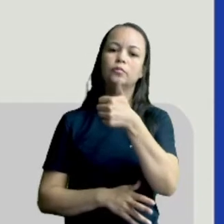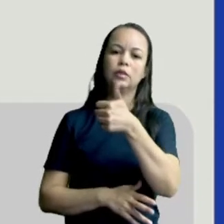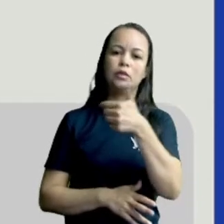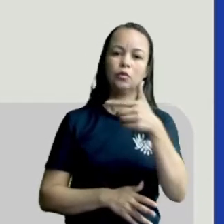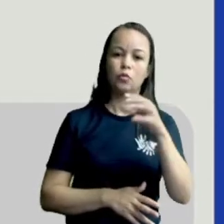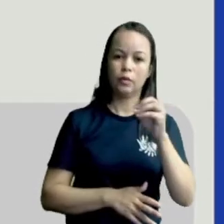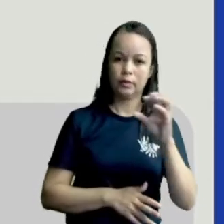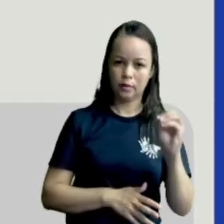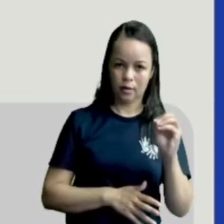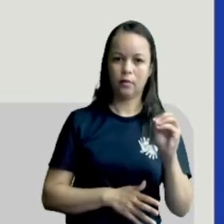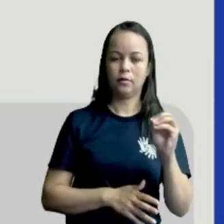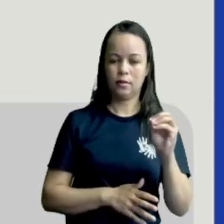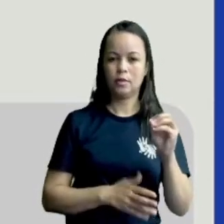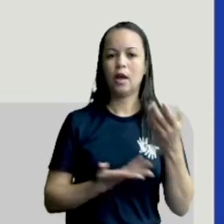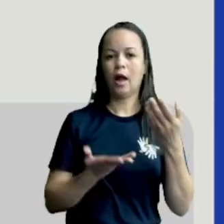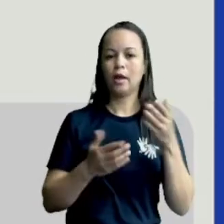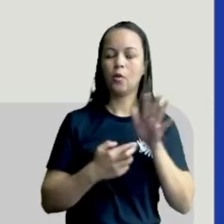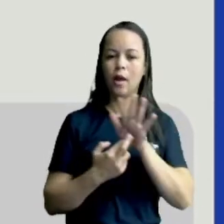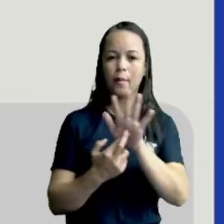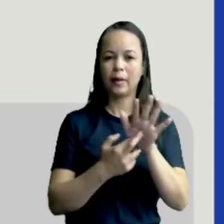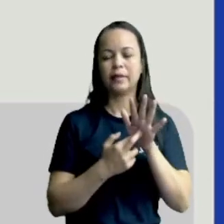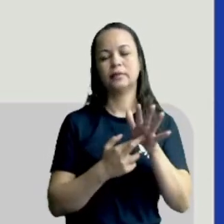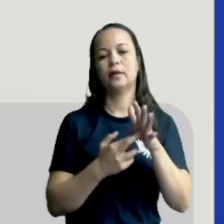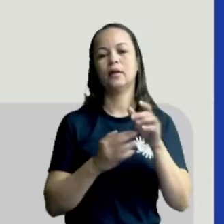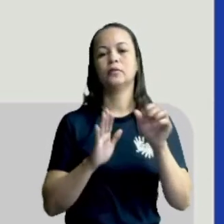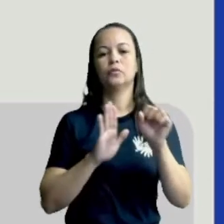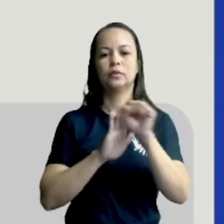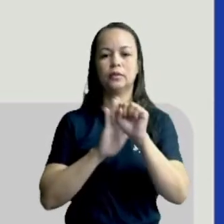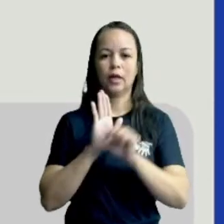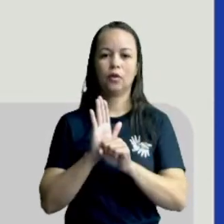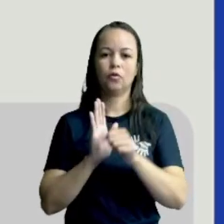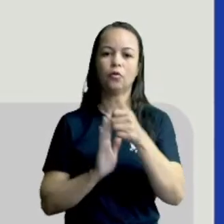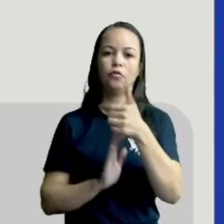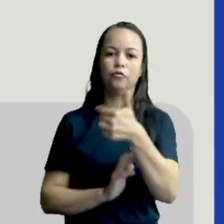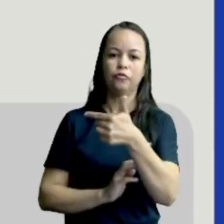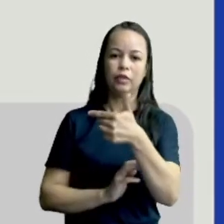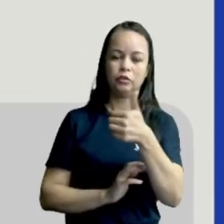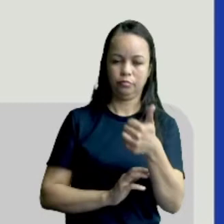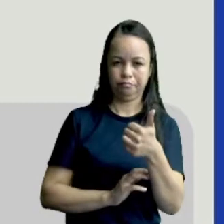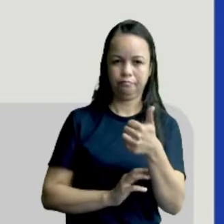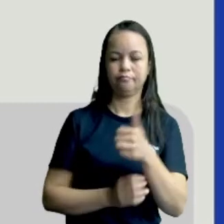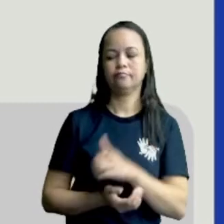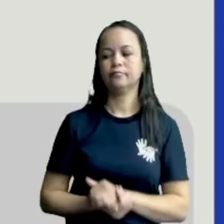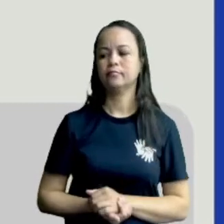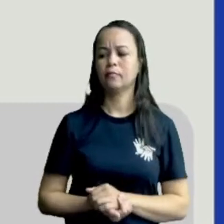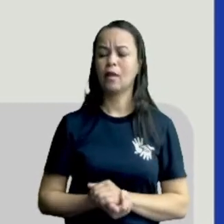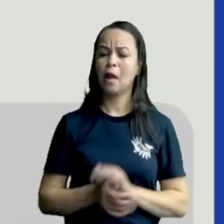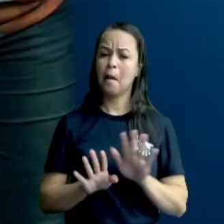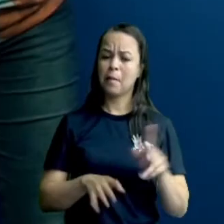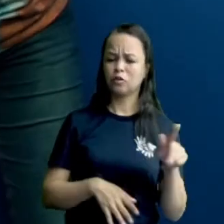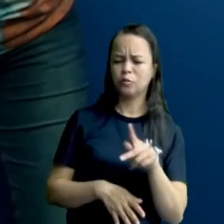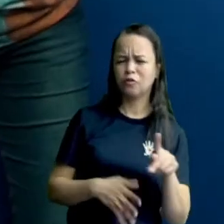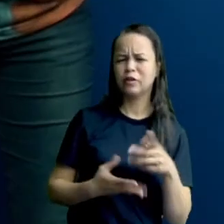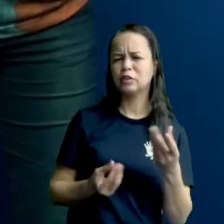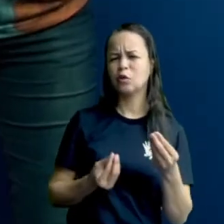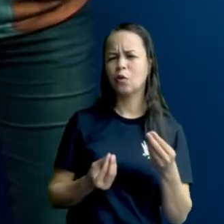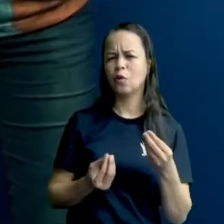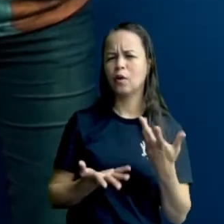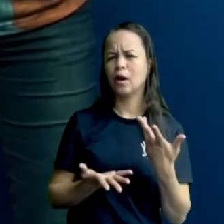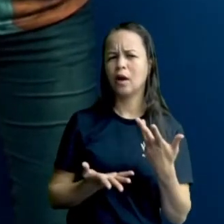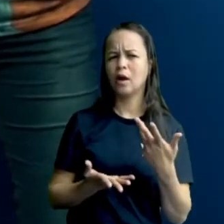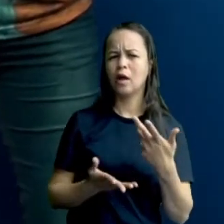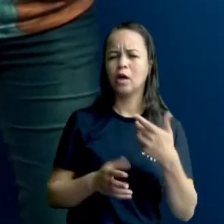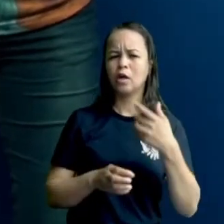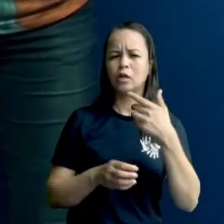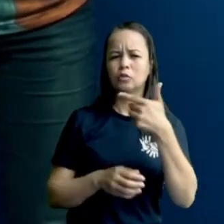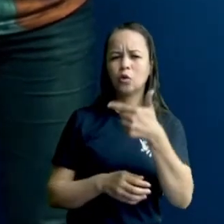2001 a 2100, eu represento aí o século 21. Mas, professora, 2001 está 20 ali no